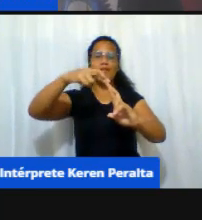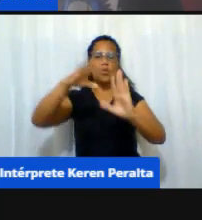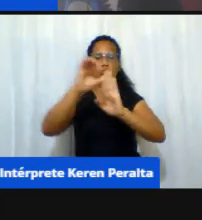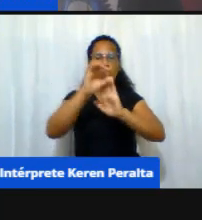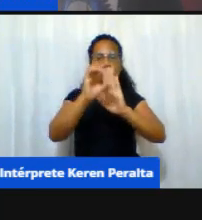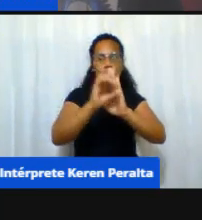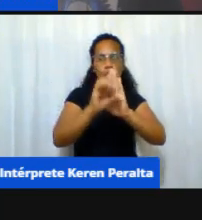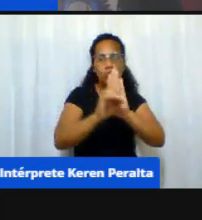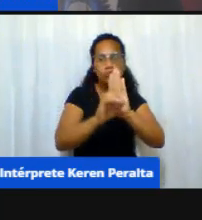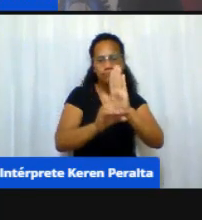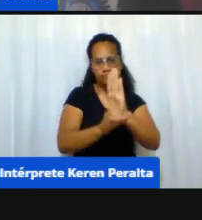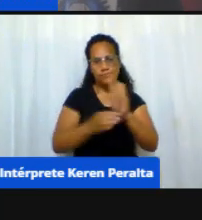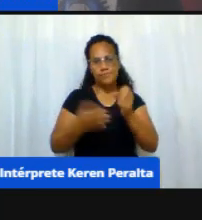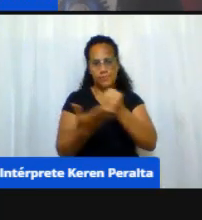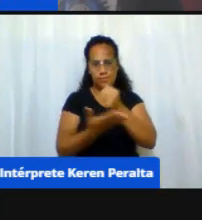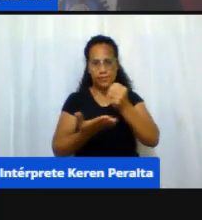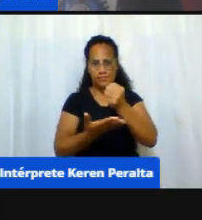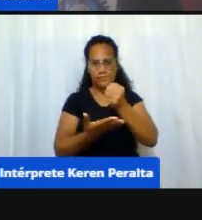Pode passar a lâmina.